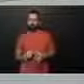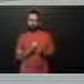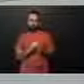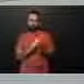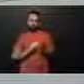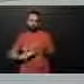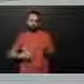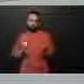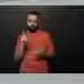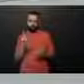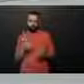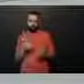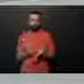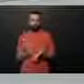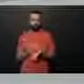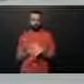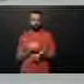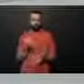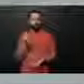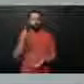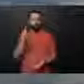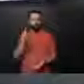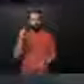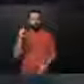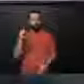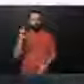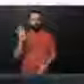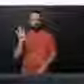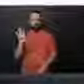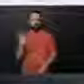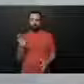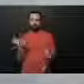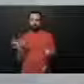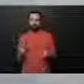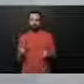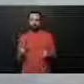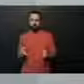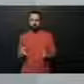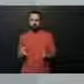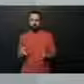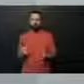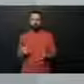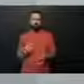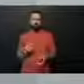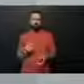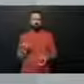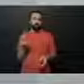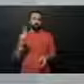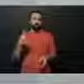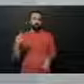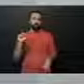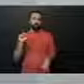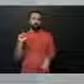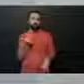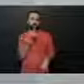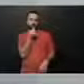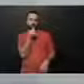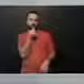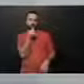Atividade 1 da página 184. Agora, vocês vão utilizar lápis e também